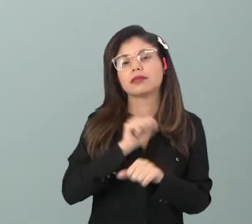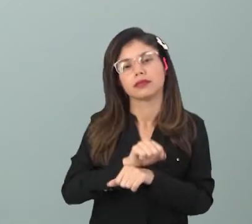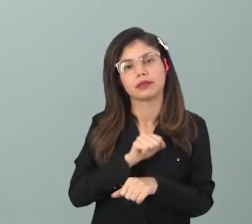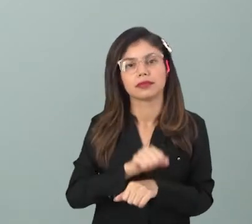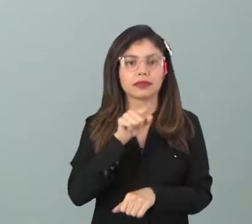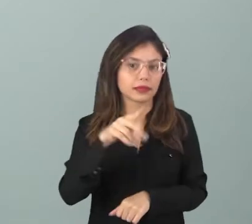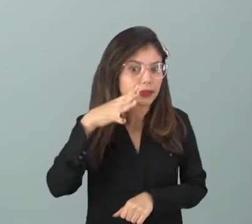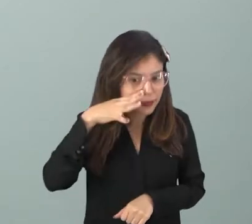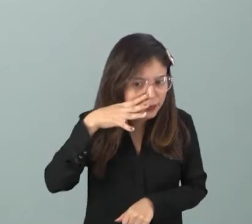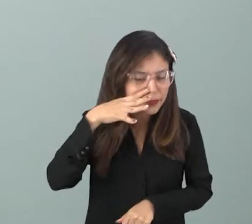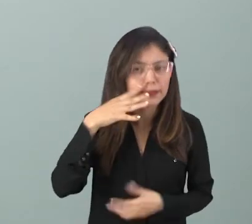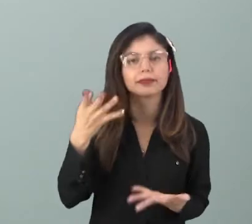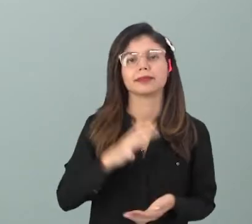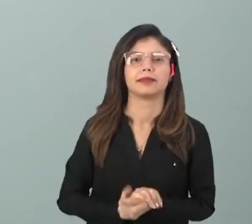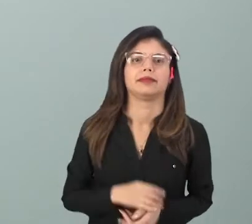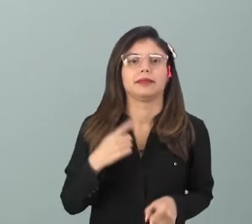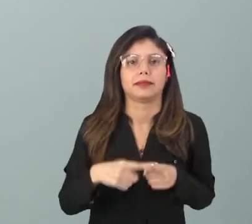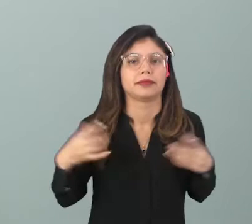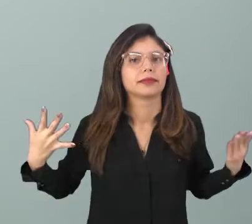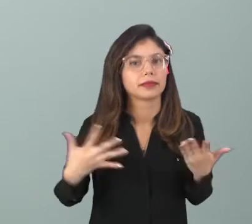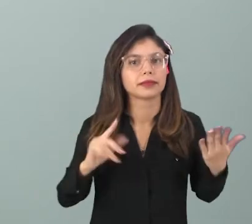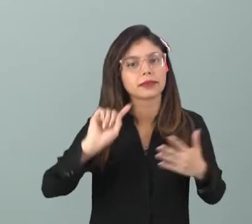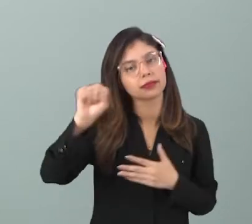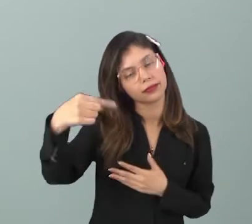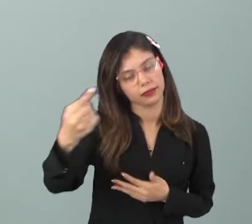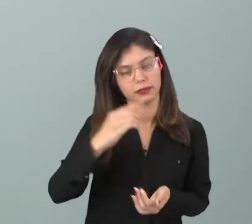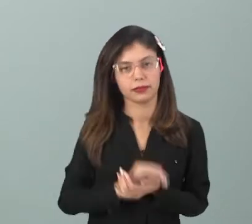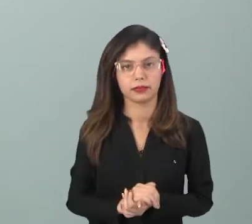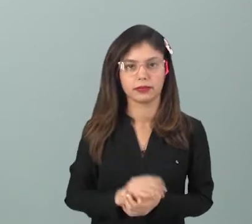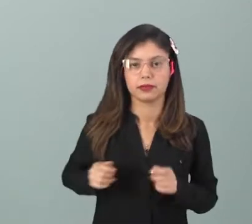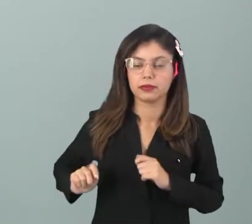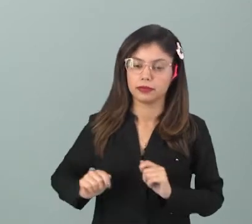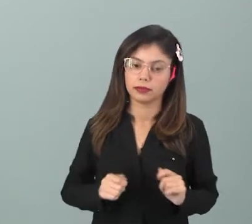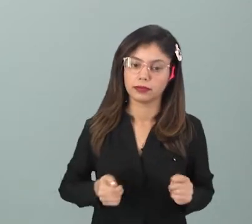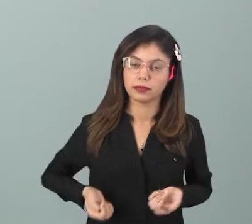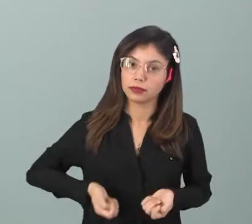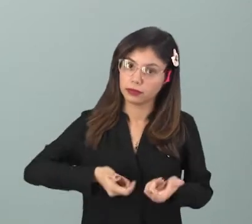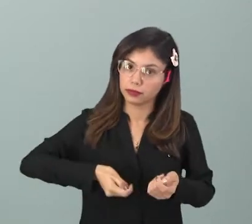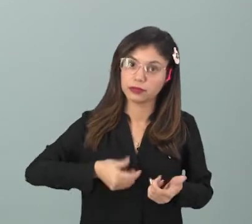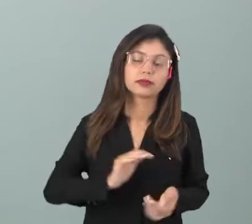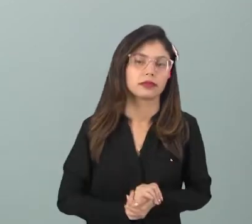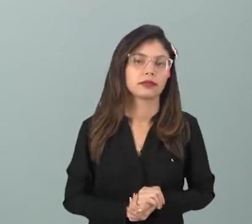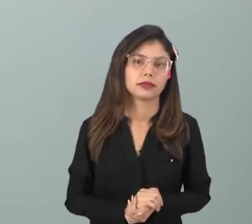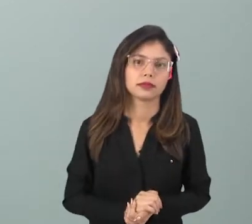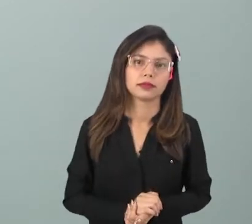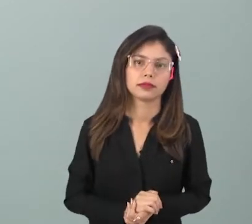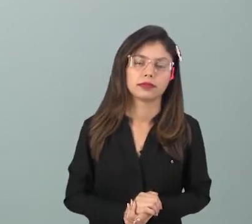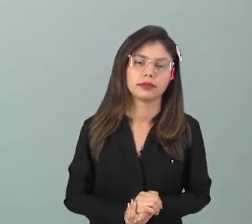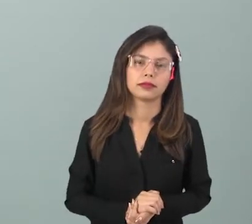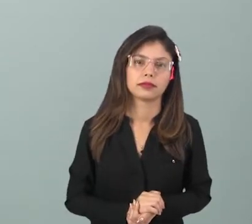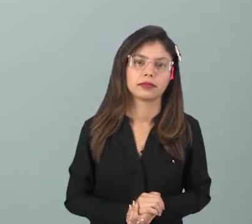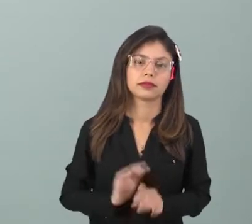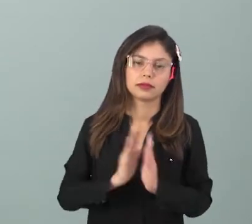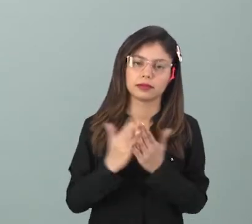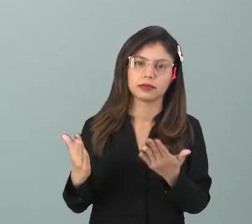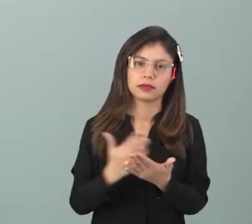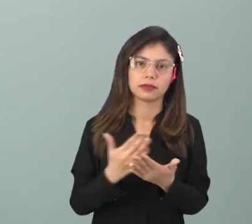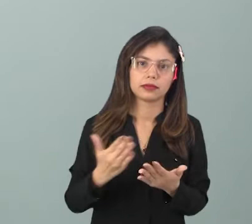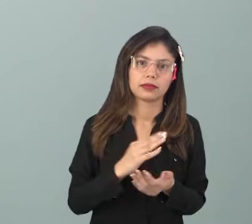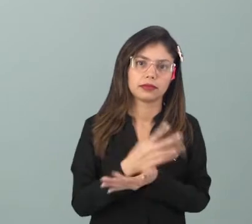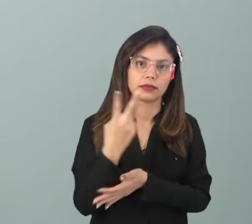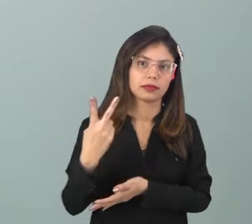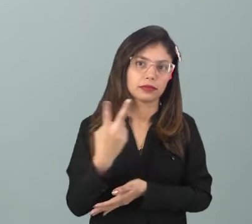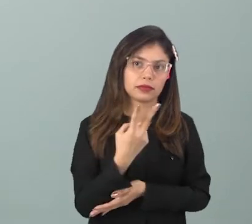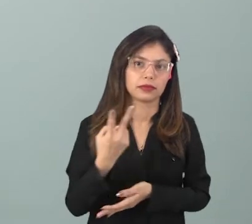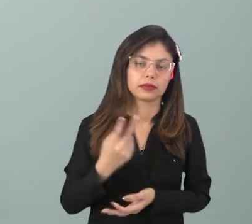espero que vocês tenham se interessado por que agora depois dessas duas sugestões dos livros vamos nós vamos dar